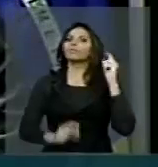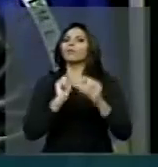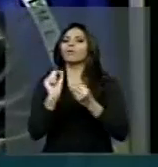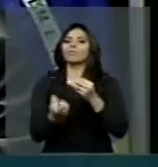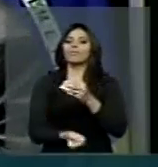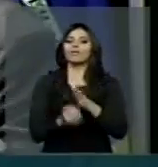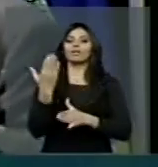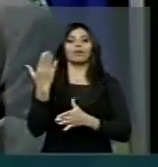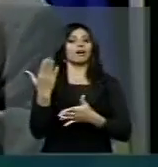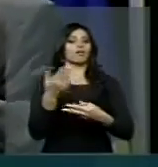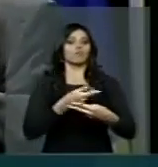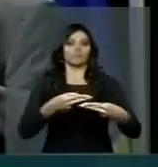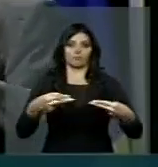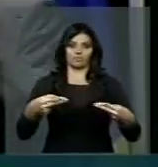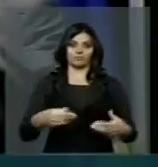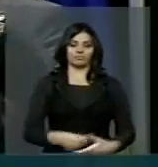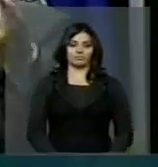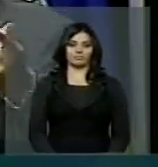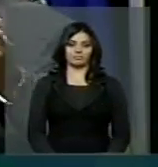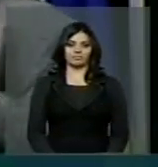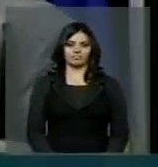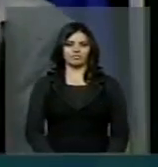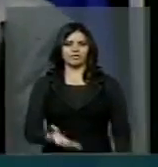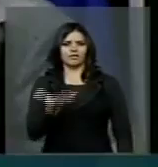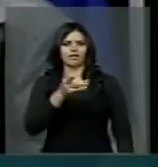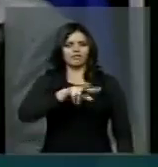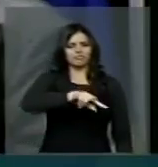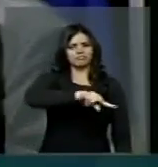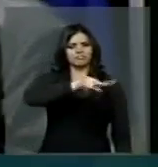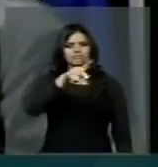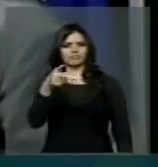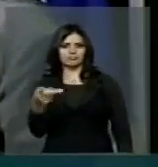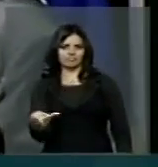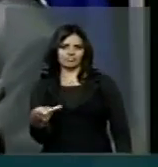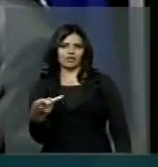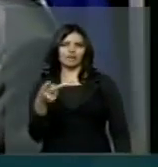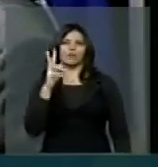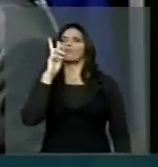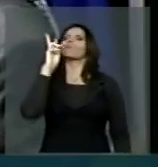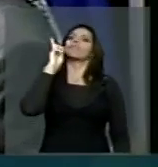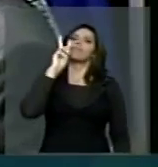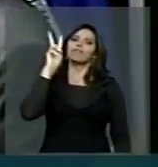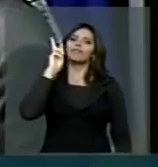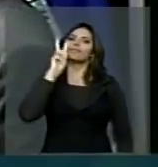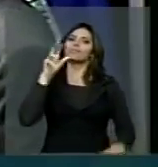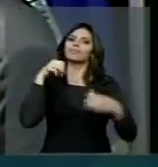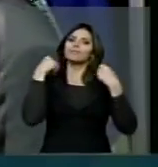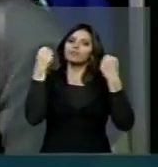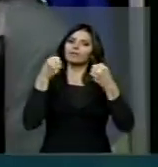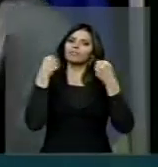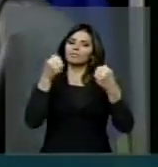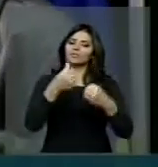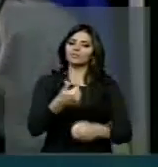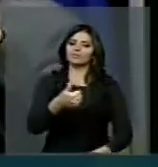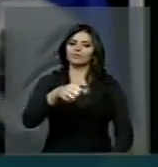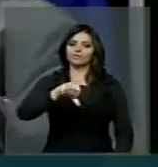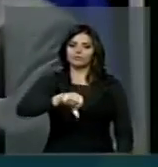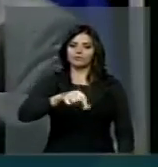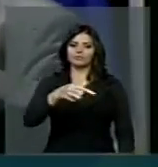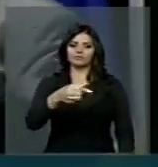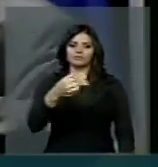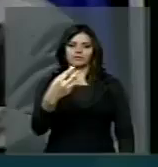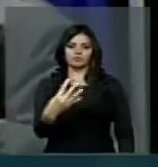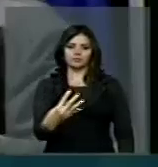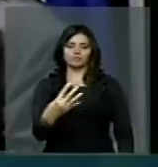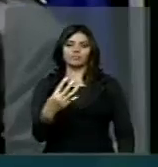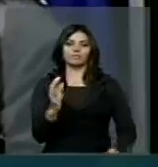algo, em tentar inverter. Me lembro da campanha de 74, quando